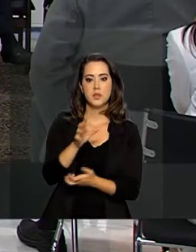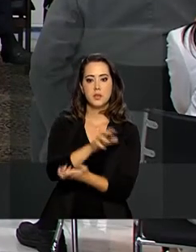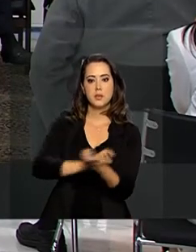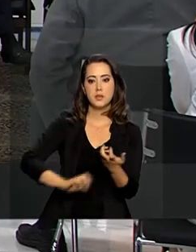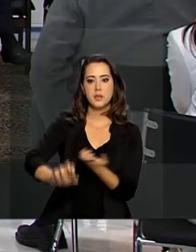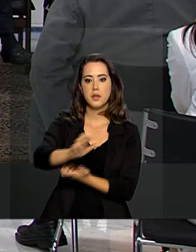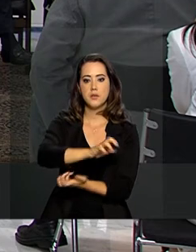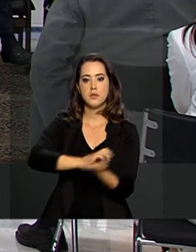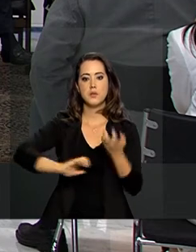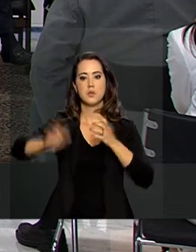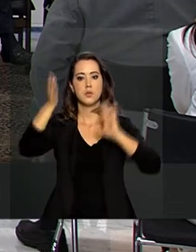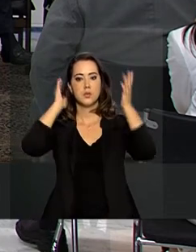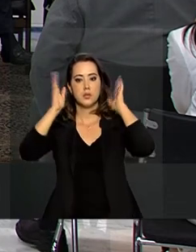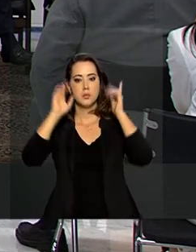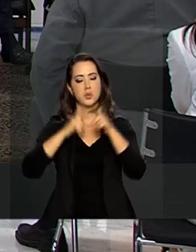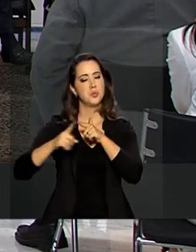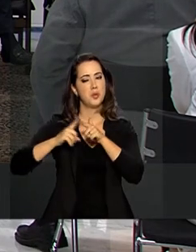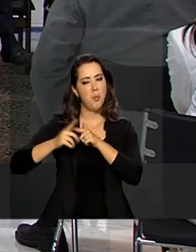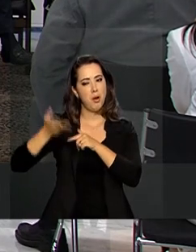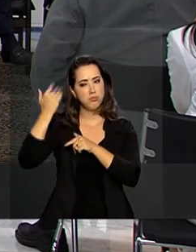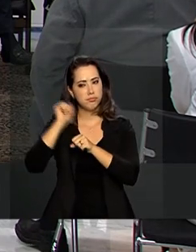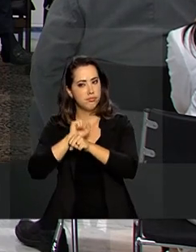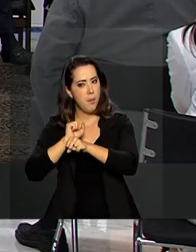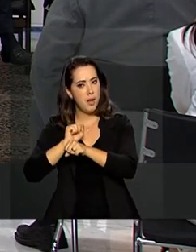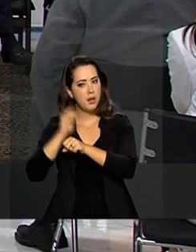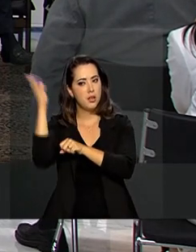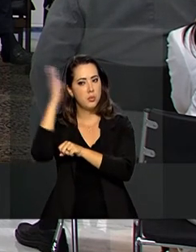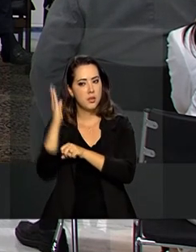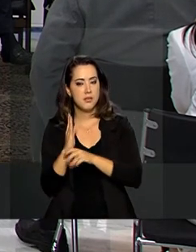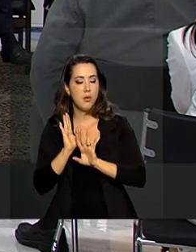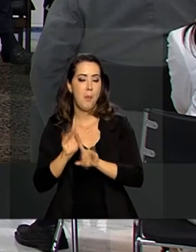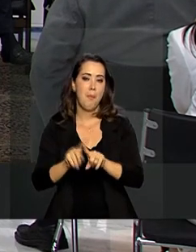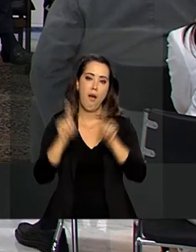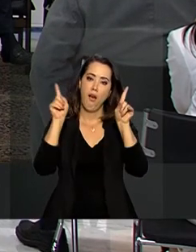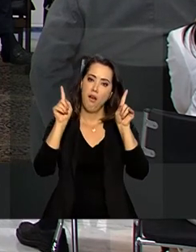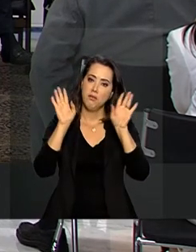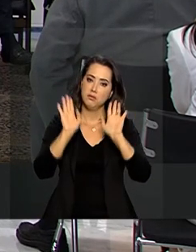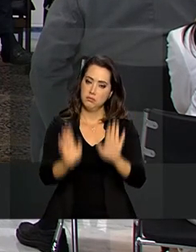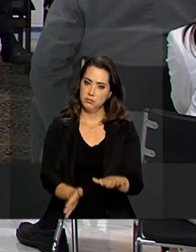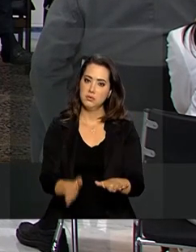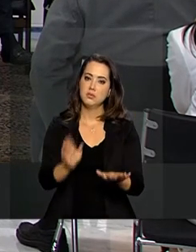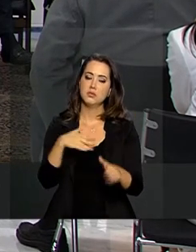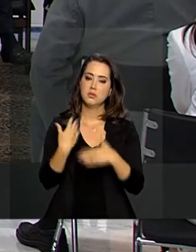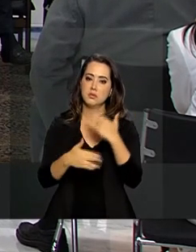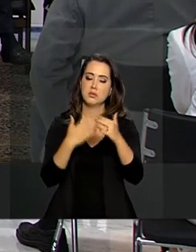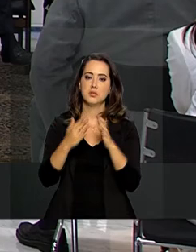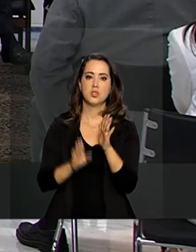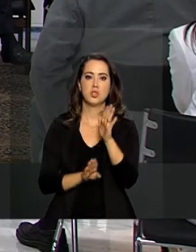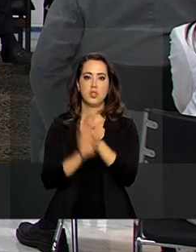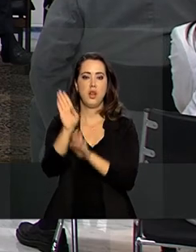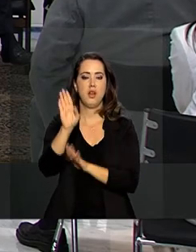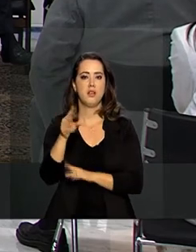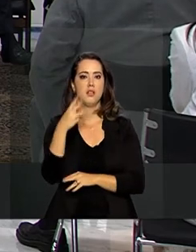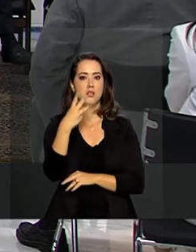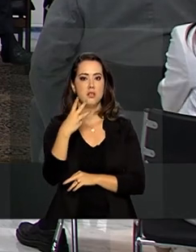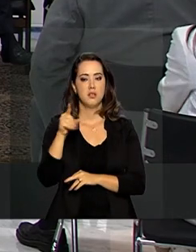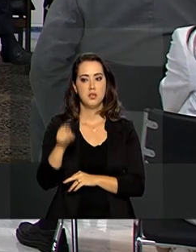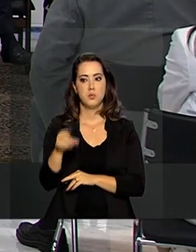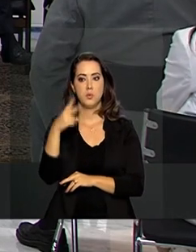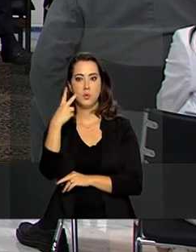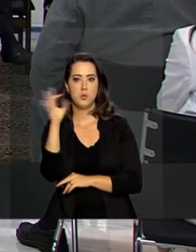caminhoneiros que paralisou um pouco o país naquele momento mas o fato é que é iria a 33 pontos 2%